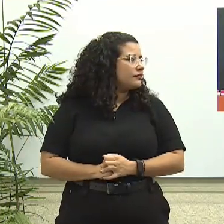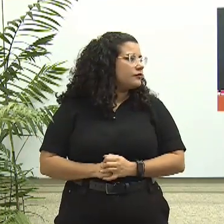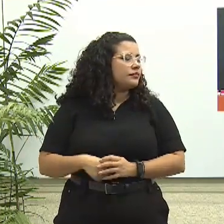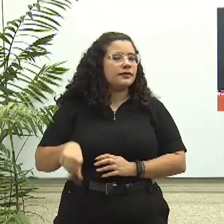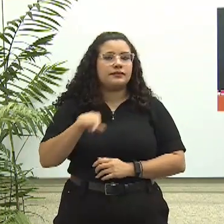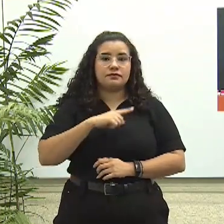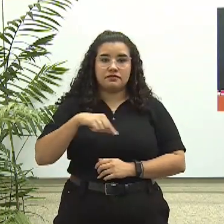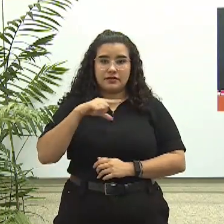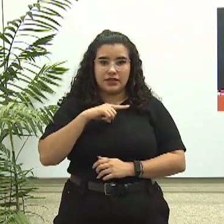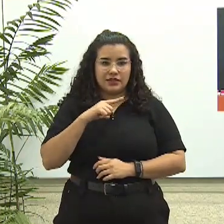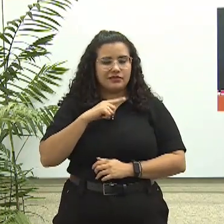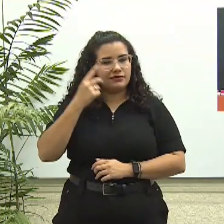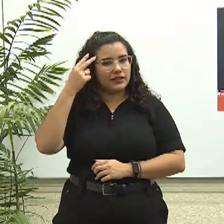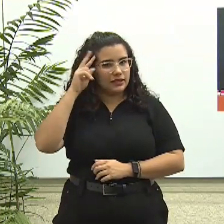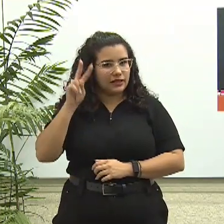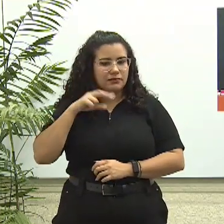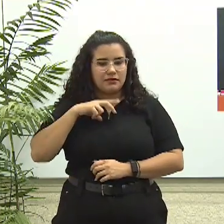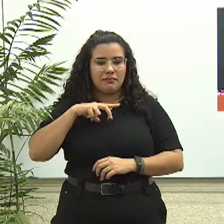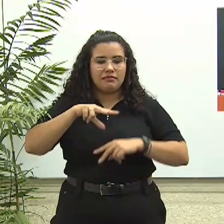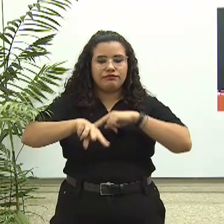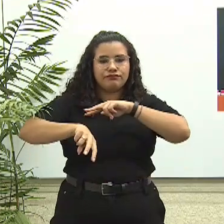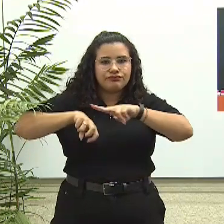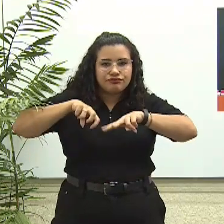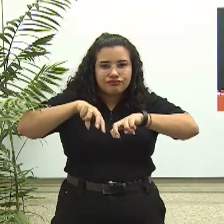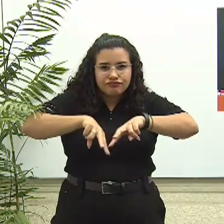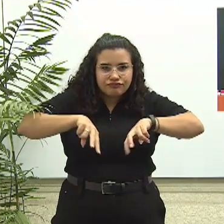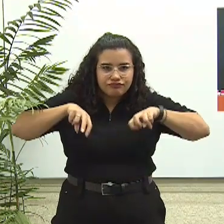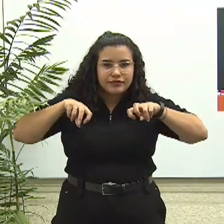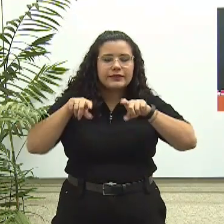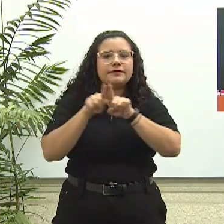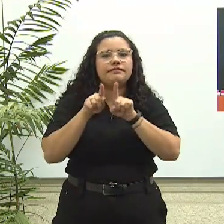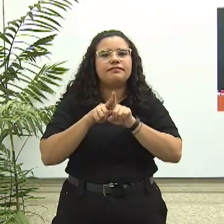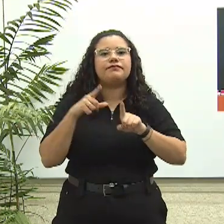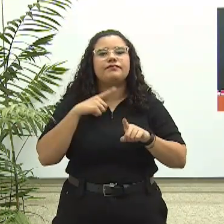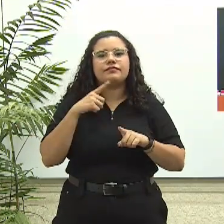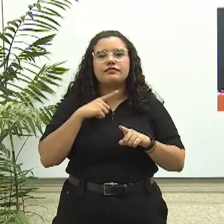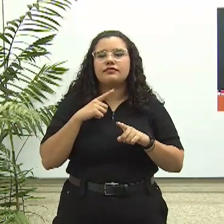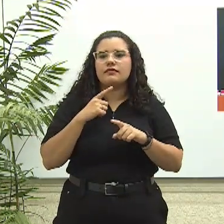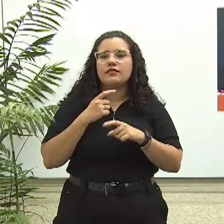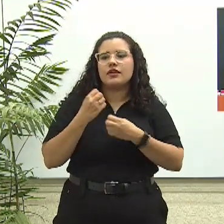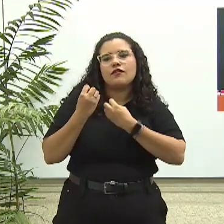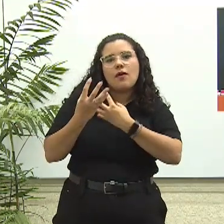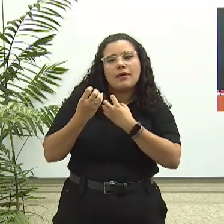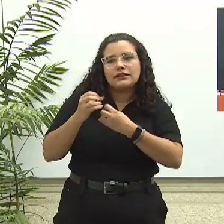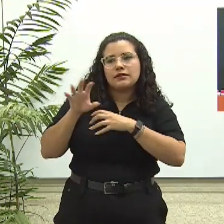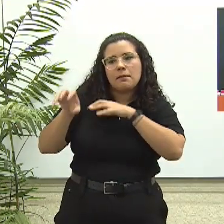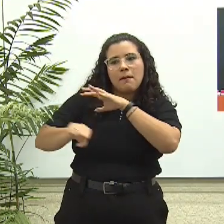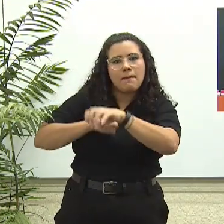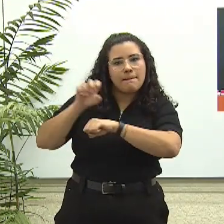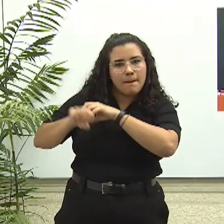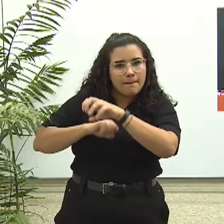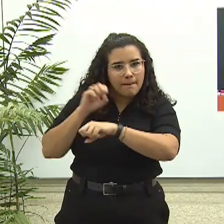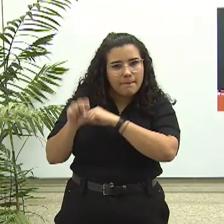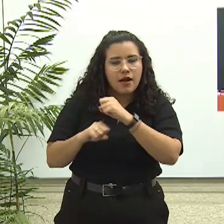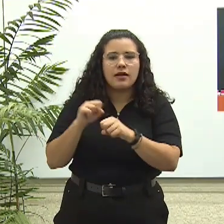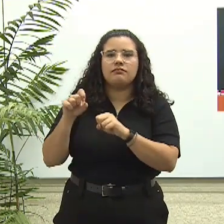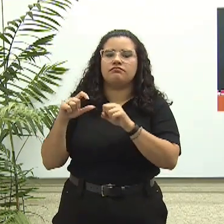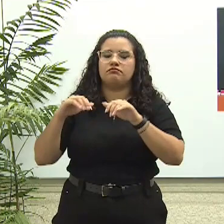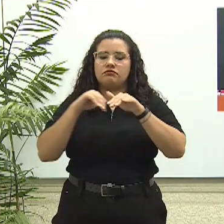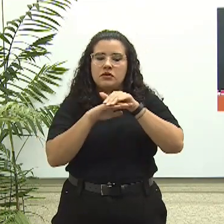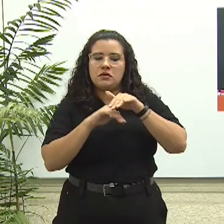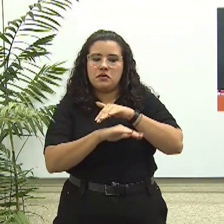extração de cão columbita e tantalita tem lição com o colonialismo de dados com a exploração extração de